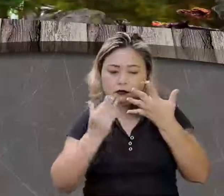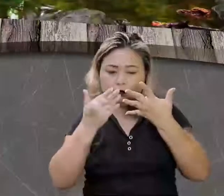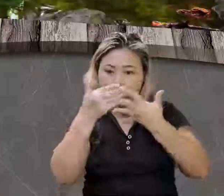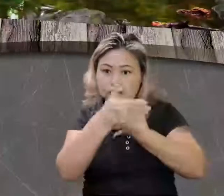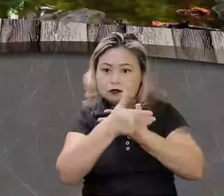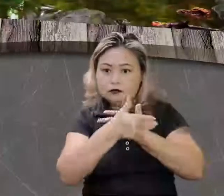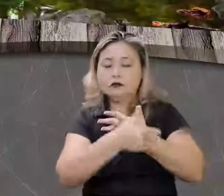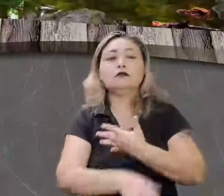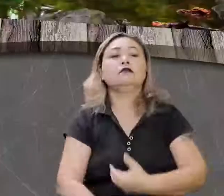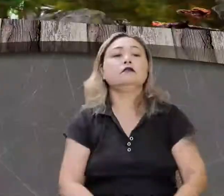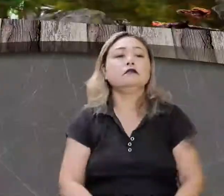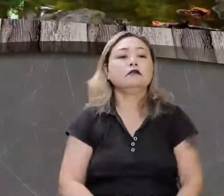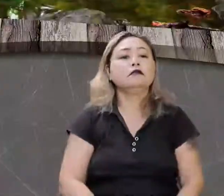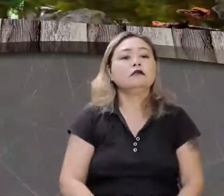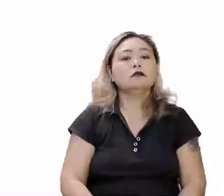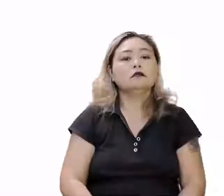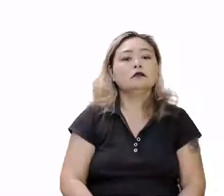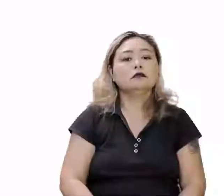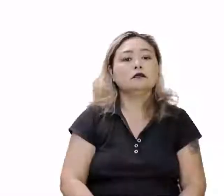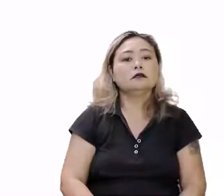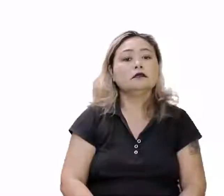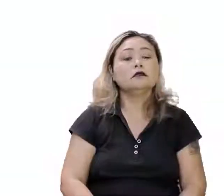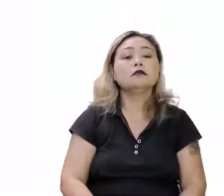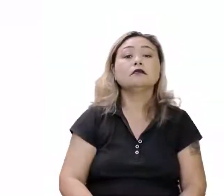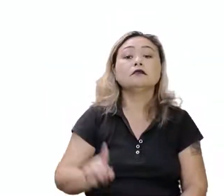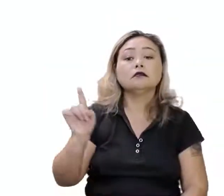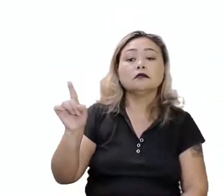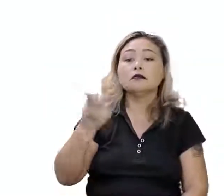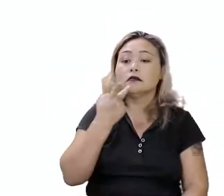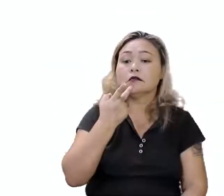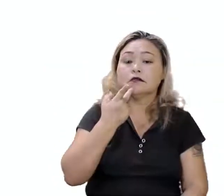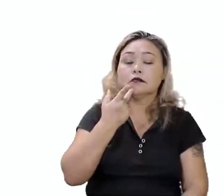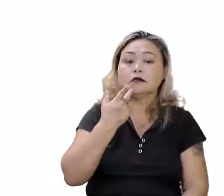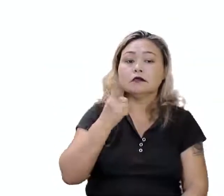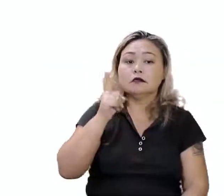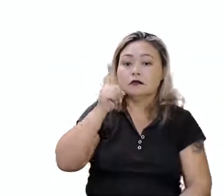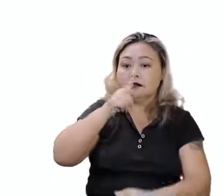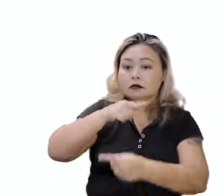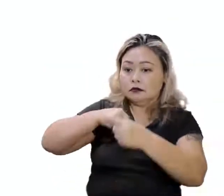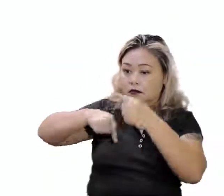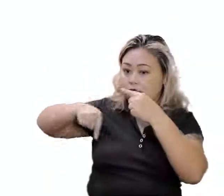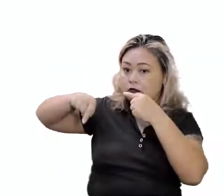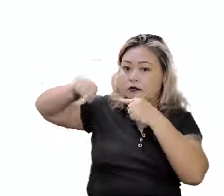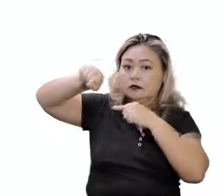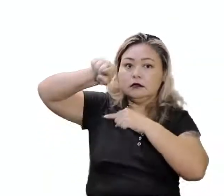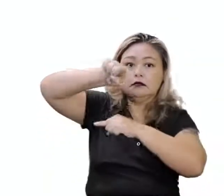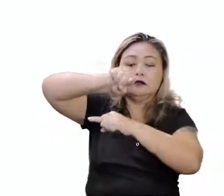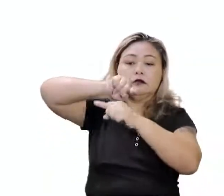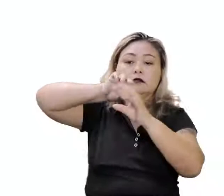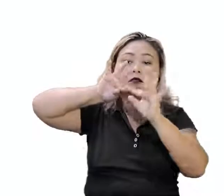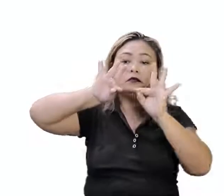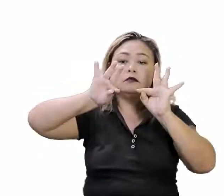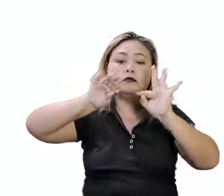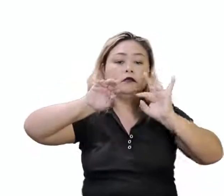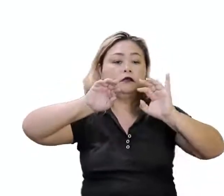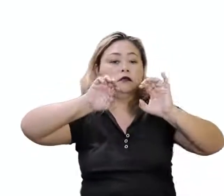Unidirecional. Vamos seguindo, que ainda tem coisa. Vamos embora? Aí agora a gente vai falar sobre as teias alimentares.